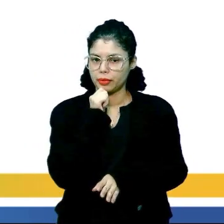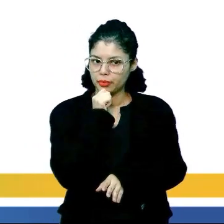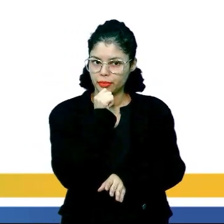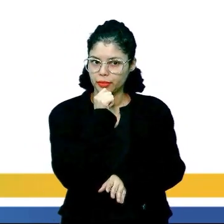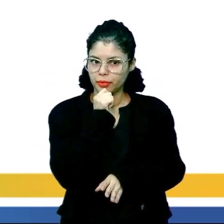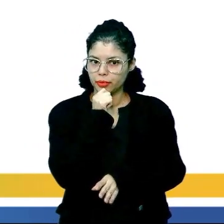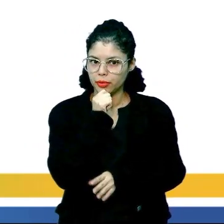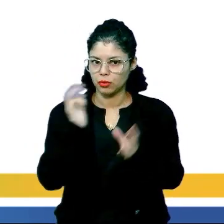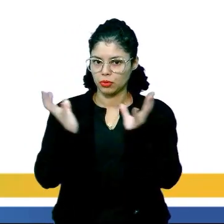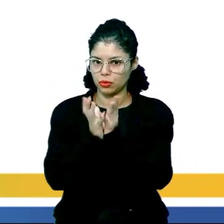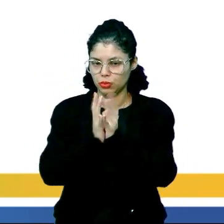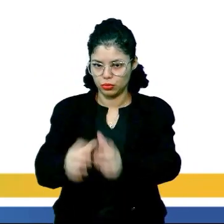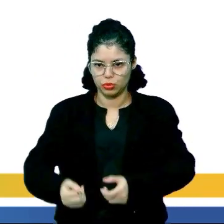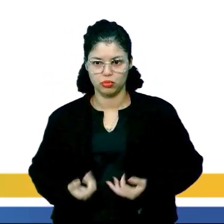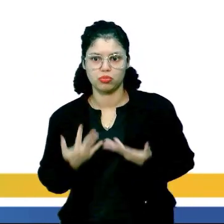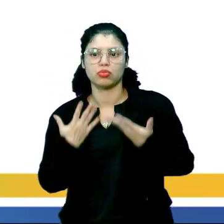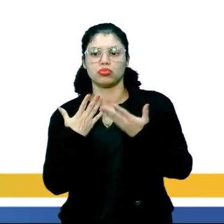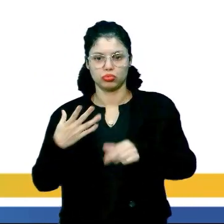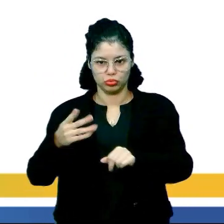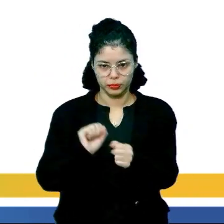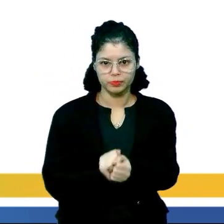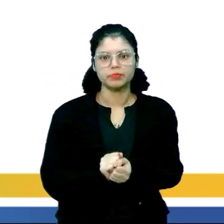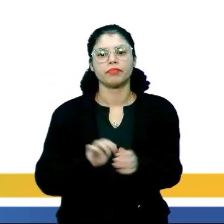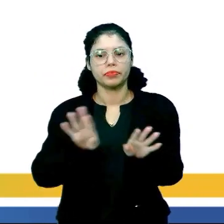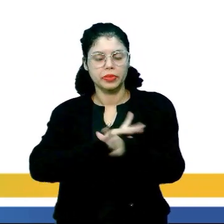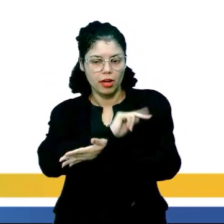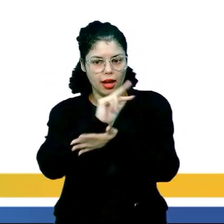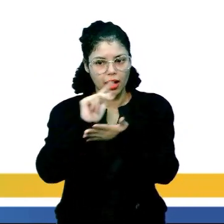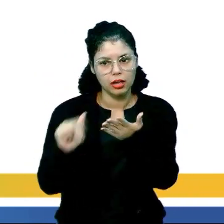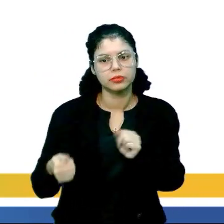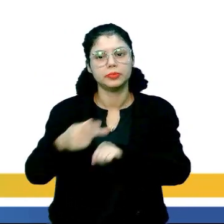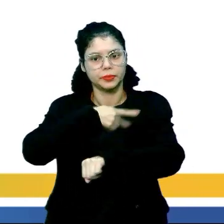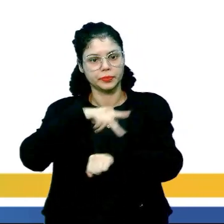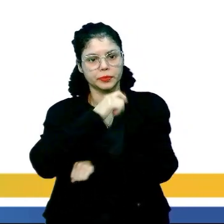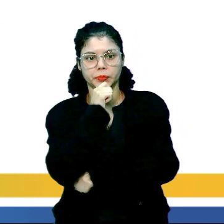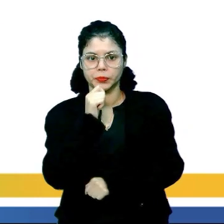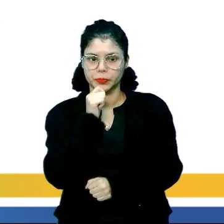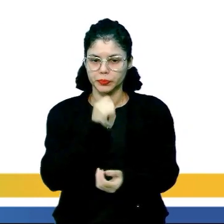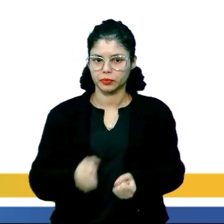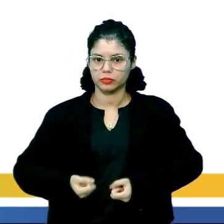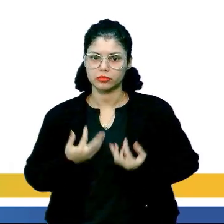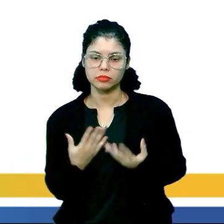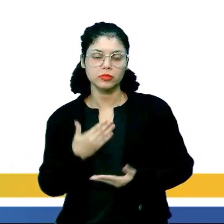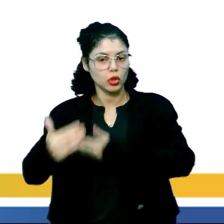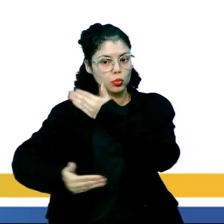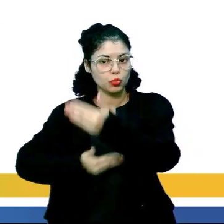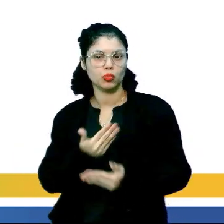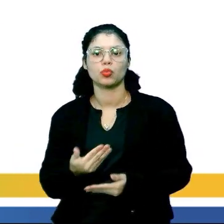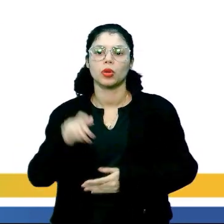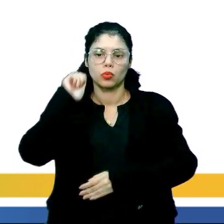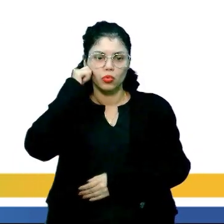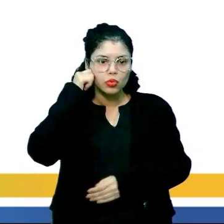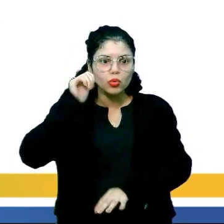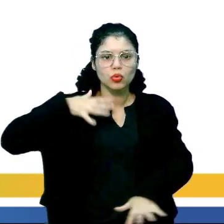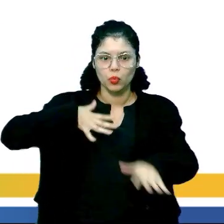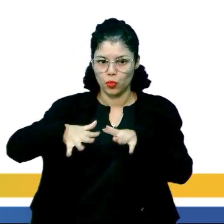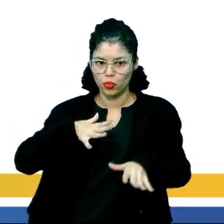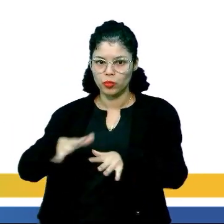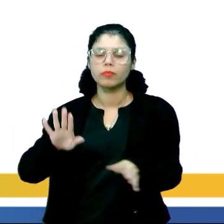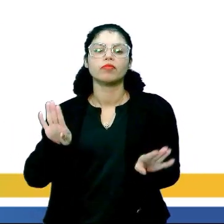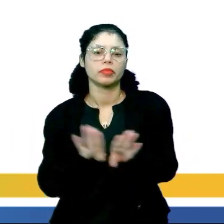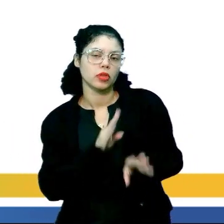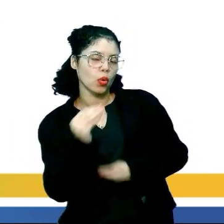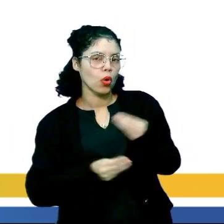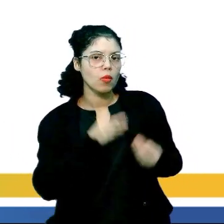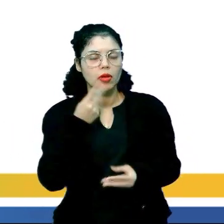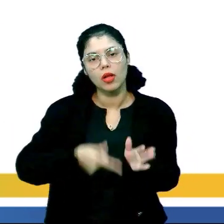em diversos países. Essas manifestações decorrem dos movimentos pelos negros, dos movimentos pelos gays, como a